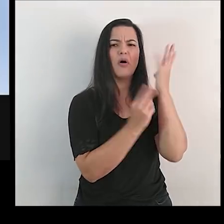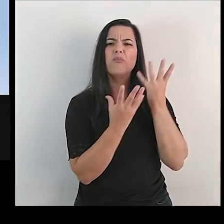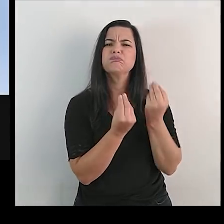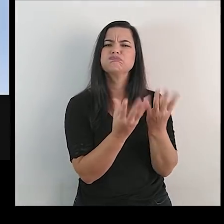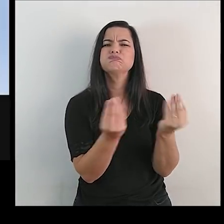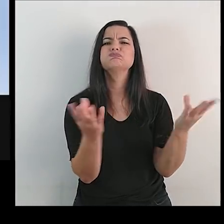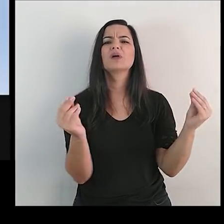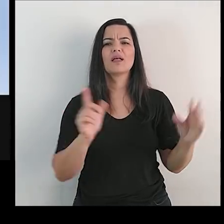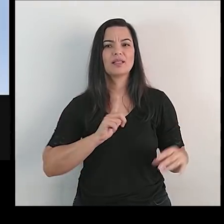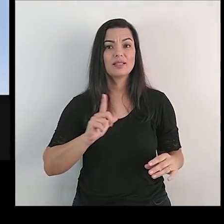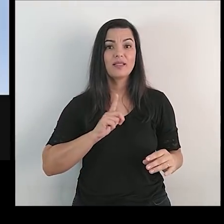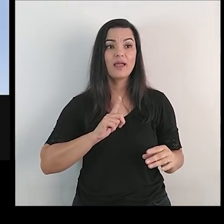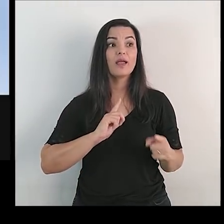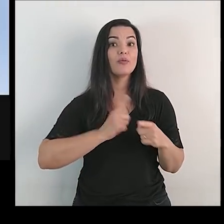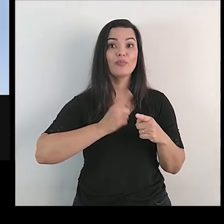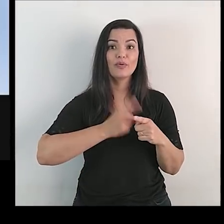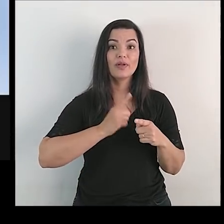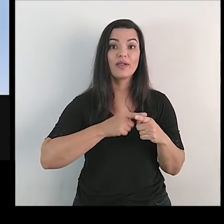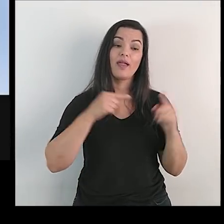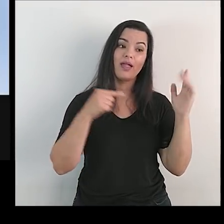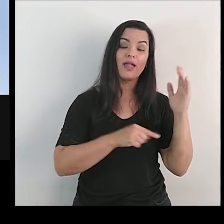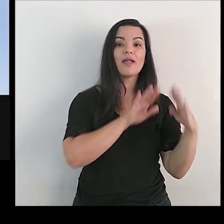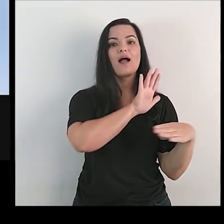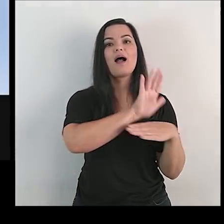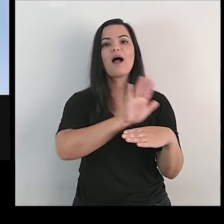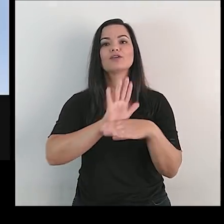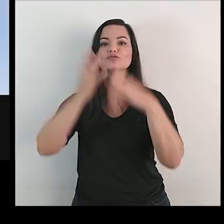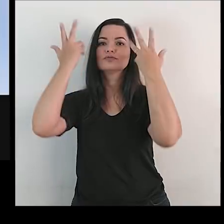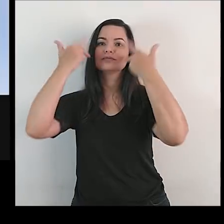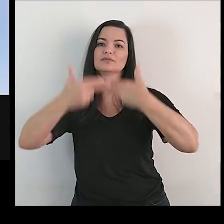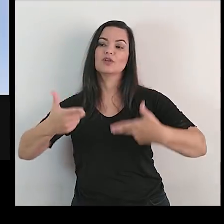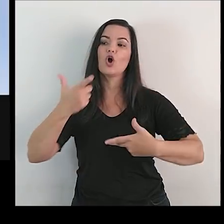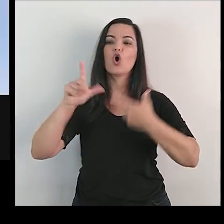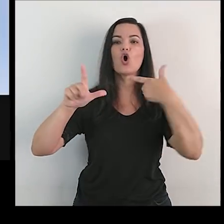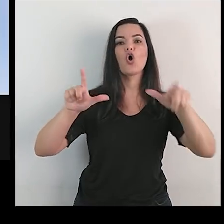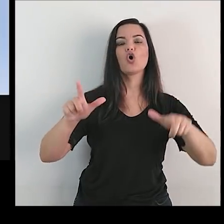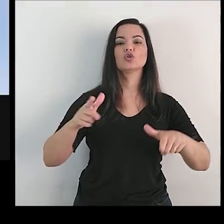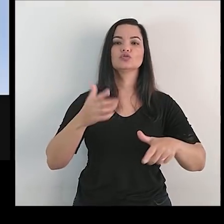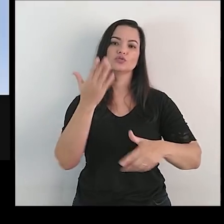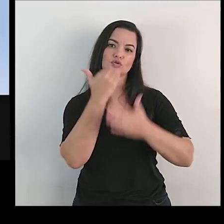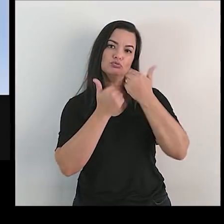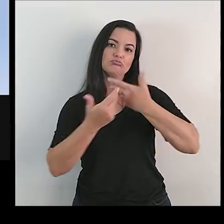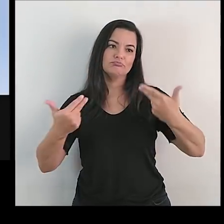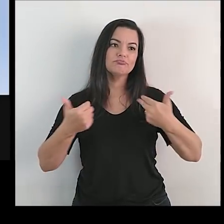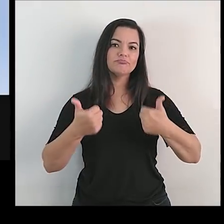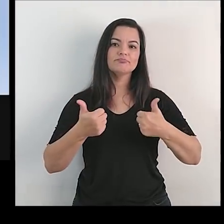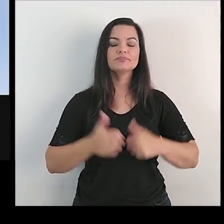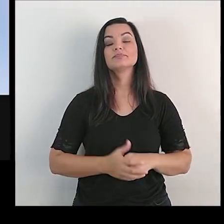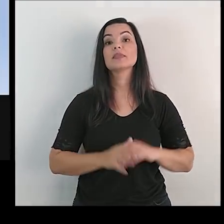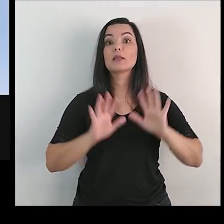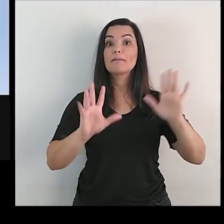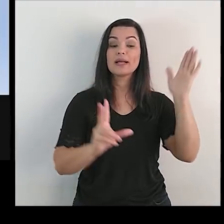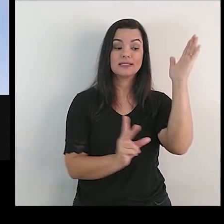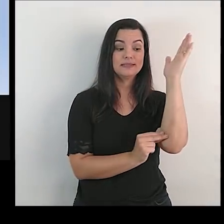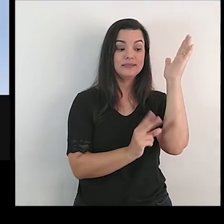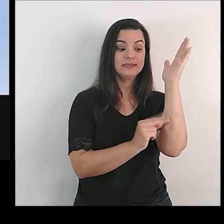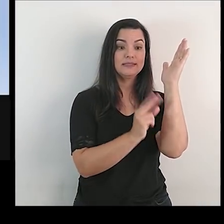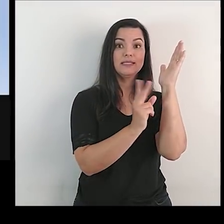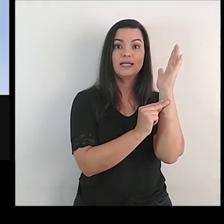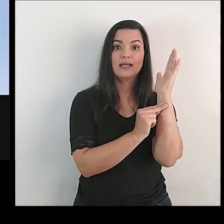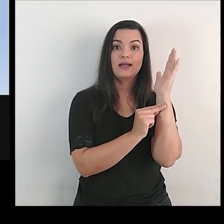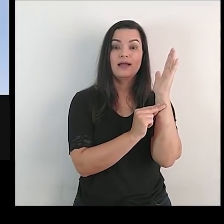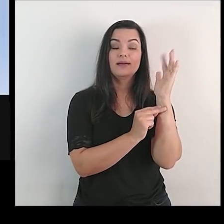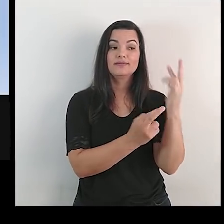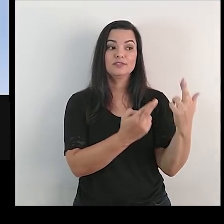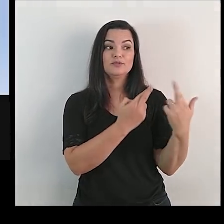muito abundante no ambiente justamente por isso, porque eles servem de alimentos para outros animais. Mas também a cigarra ela tem um